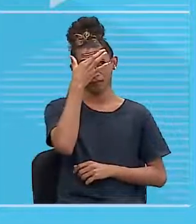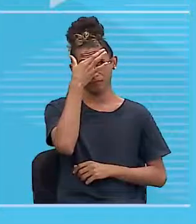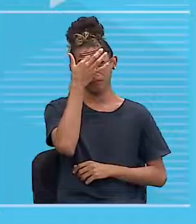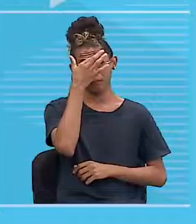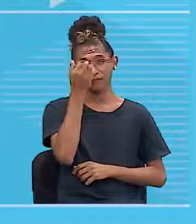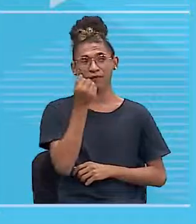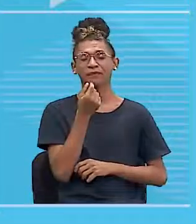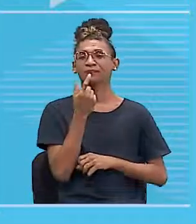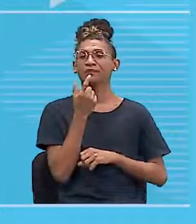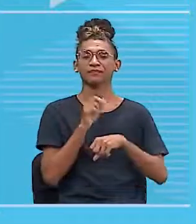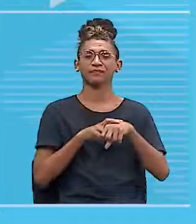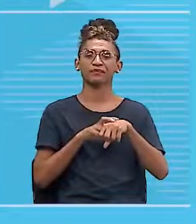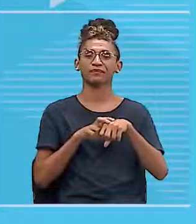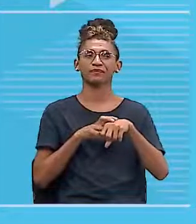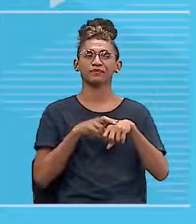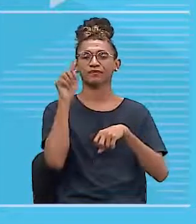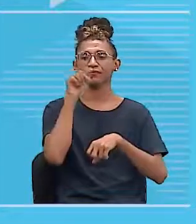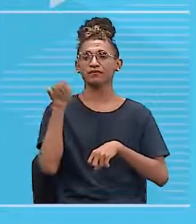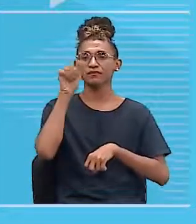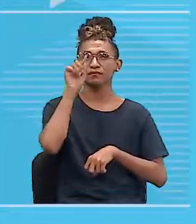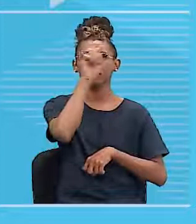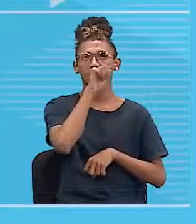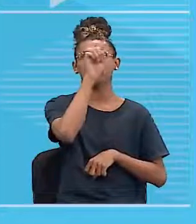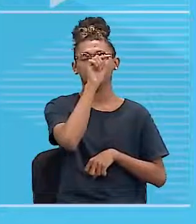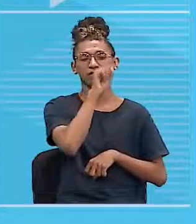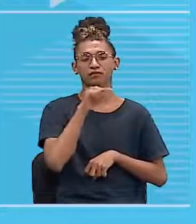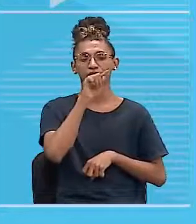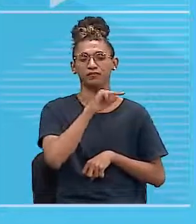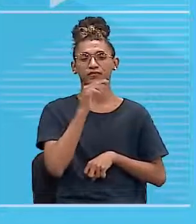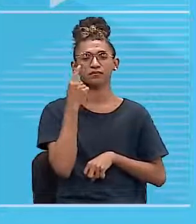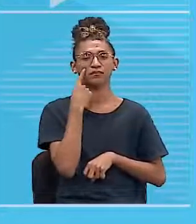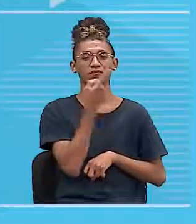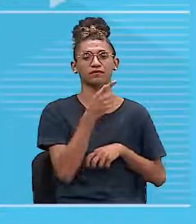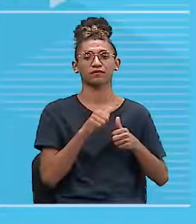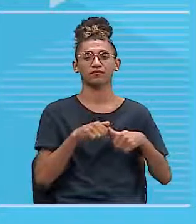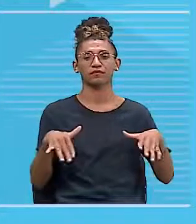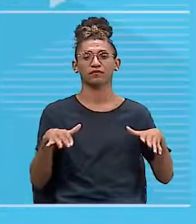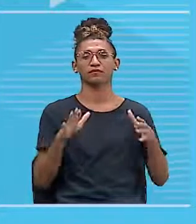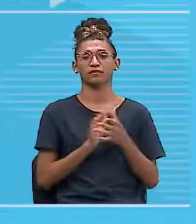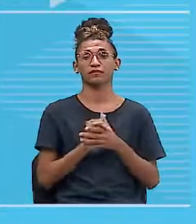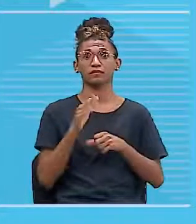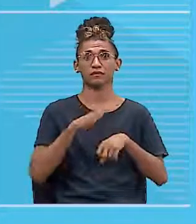as maiores bolonas vou puxar para cá SP